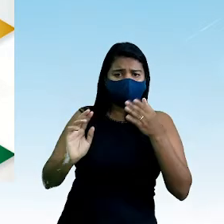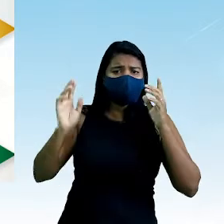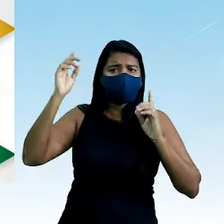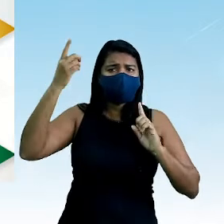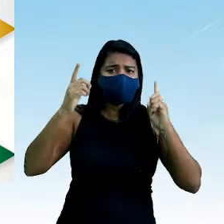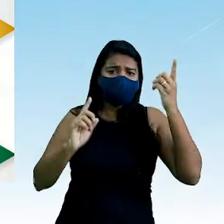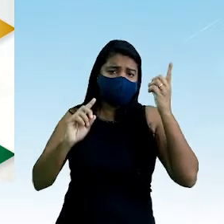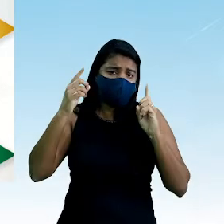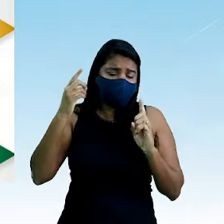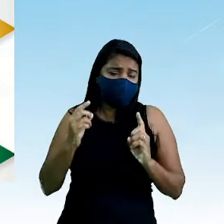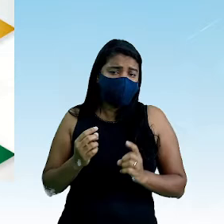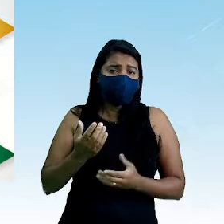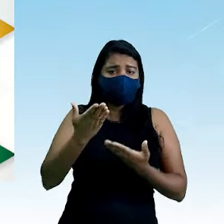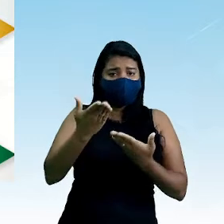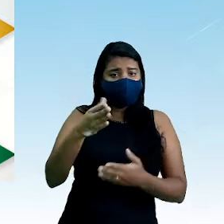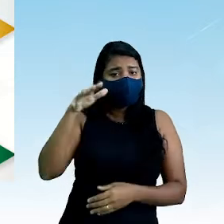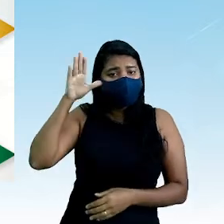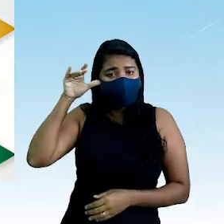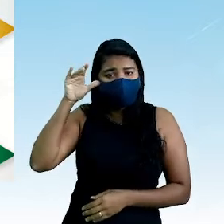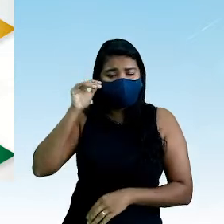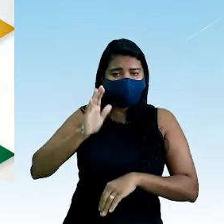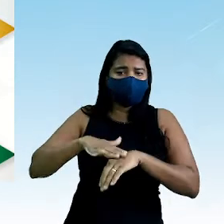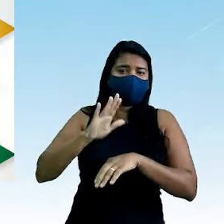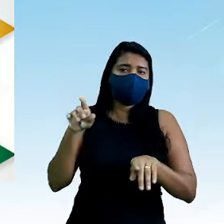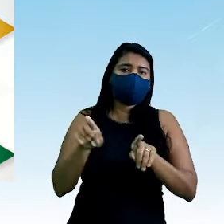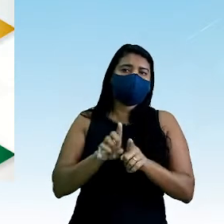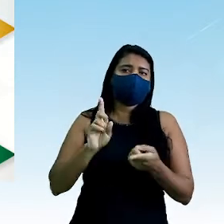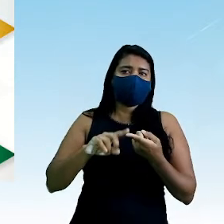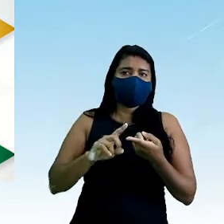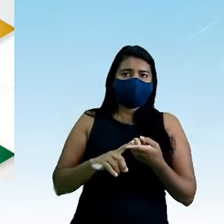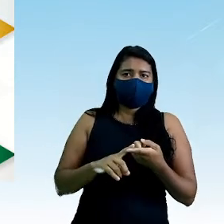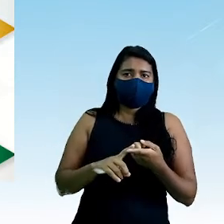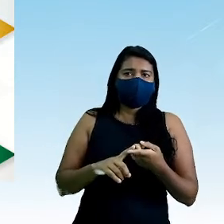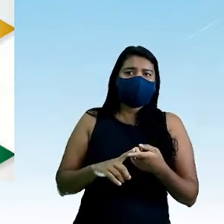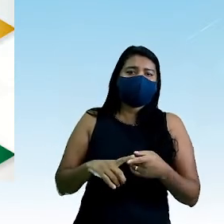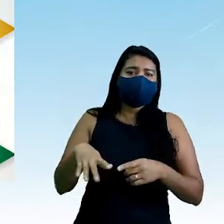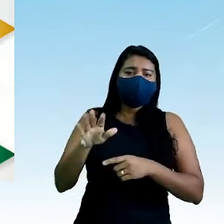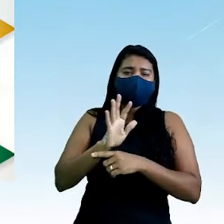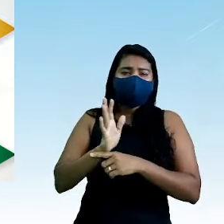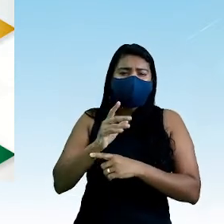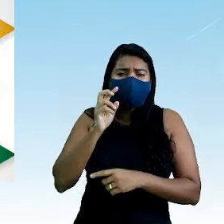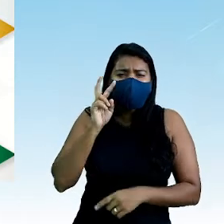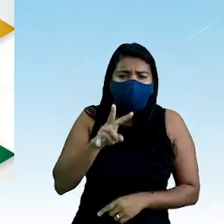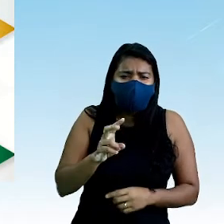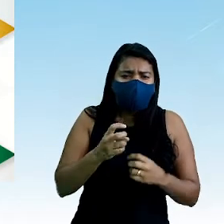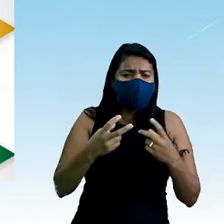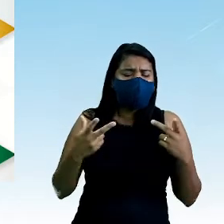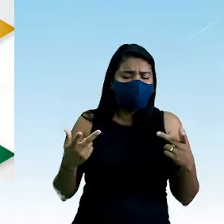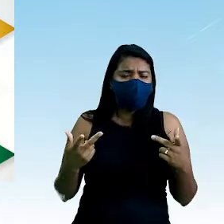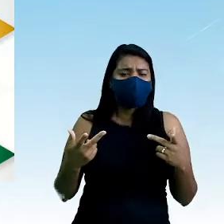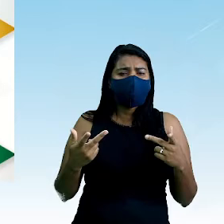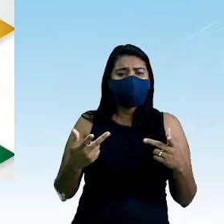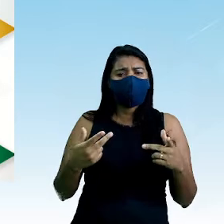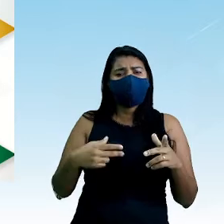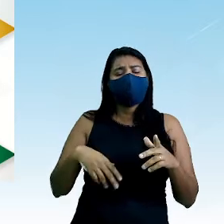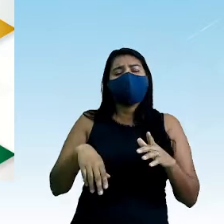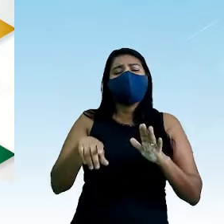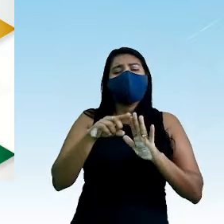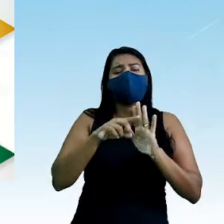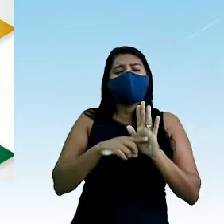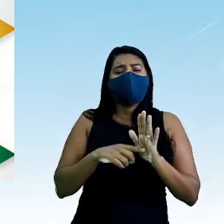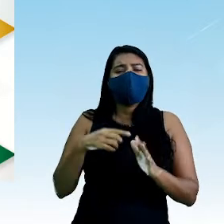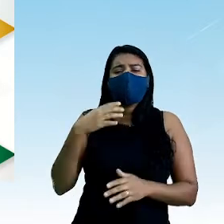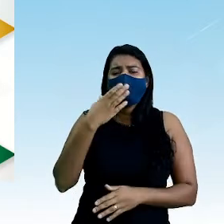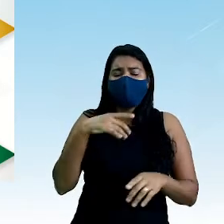pode, se vocês ficarem curiosos, né, nos streams de música, por exemplo, vocês podem ver, tem várias playlists do frevo, então vocês podem